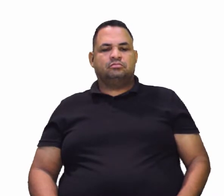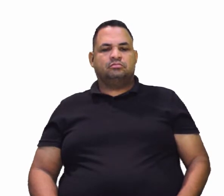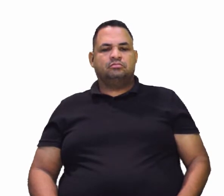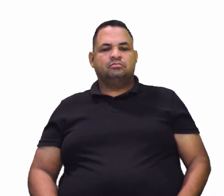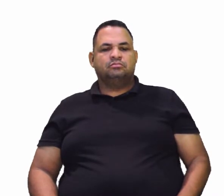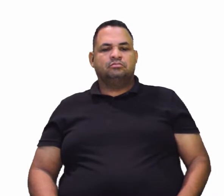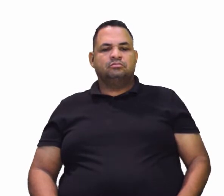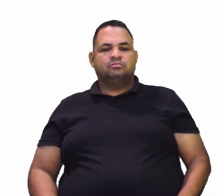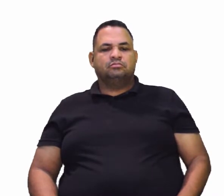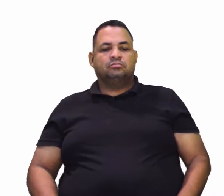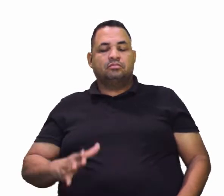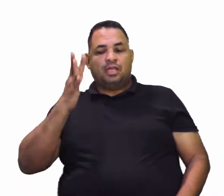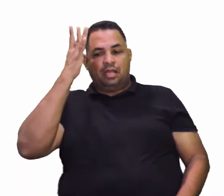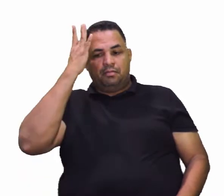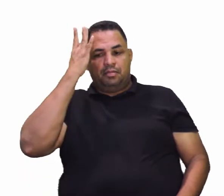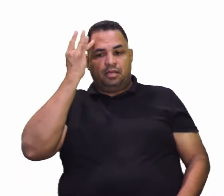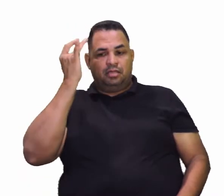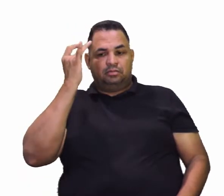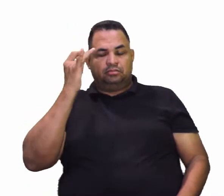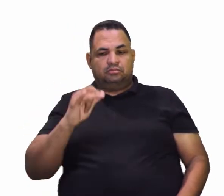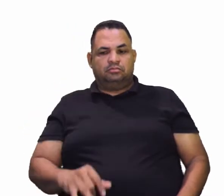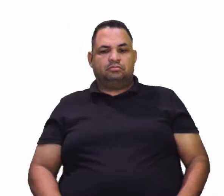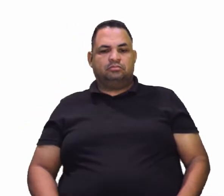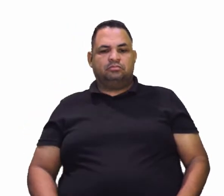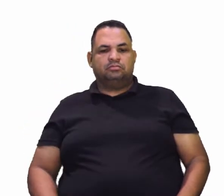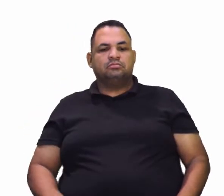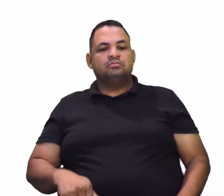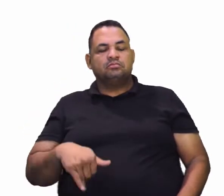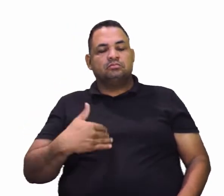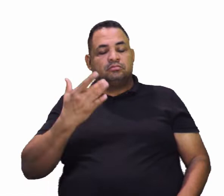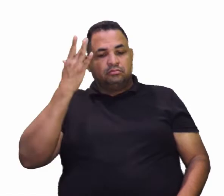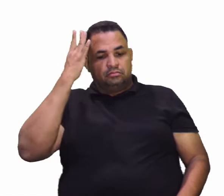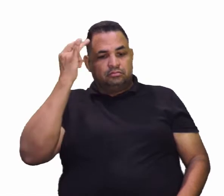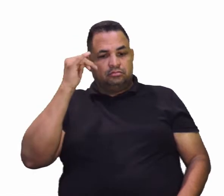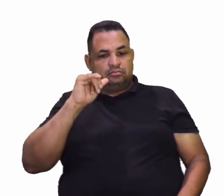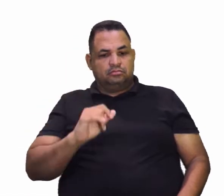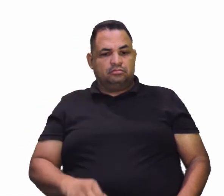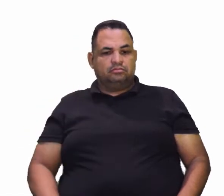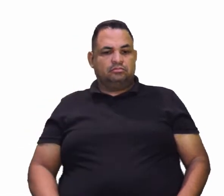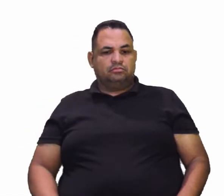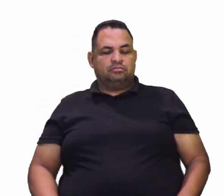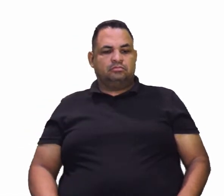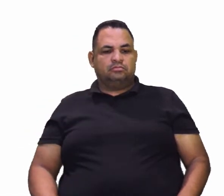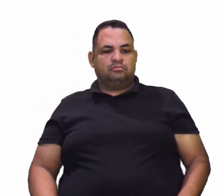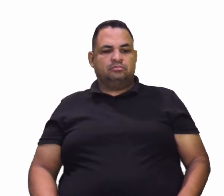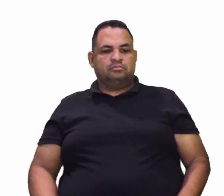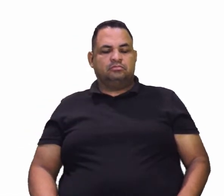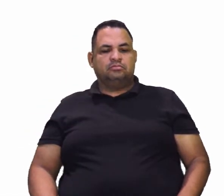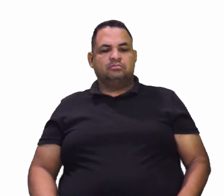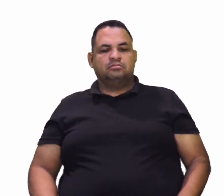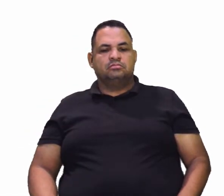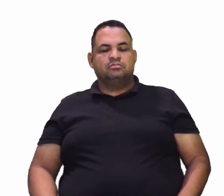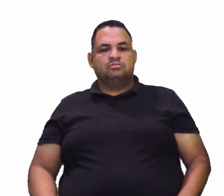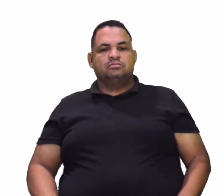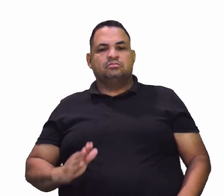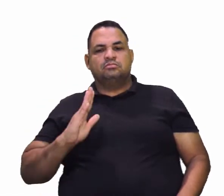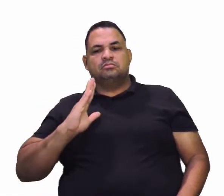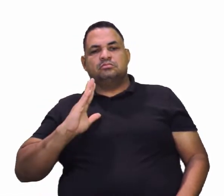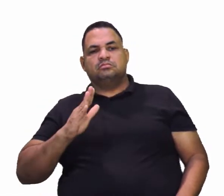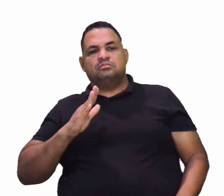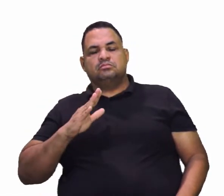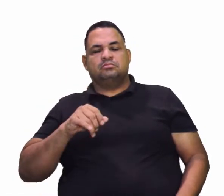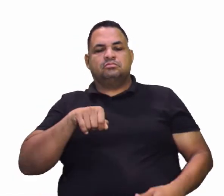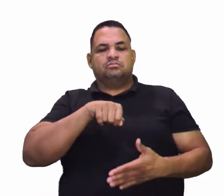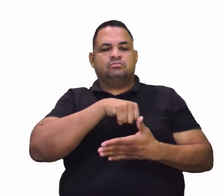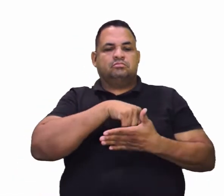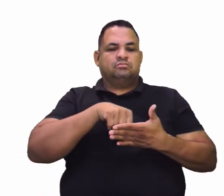tempo agora é amanhã. Então, se eu vou falar sobre amanhã, eu já não vou falar usando o presente. Já vou colocar